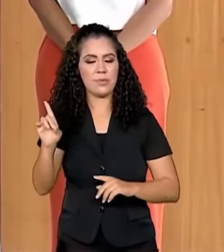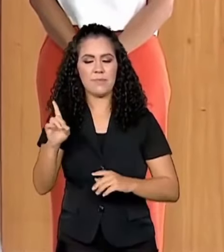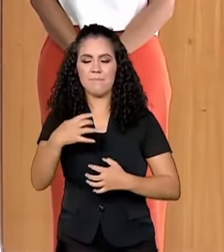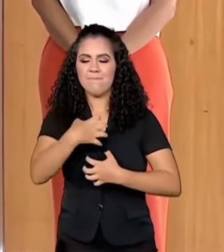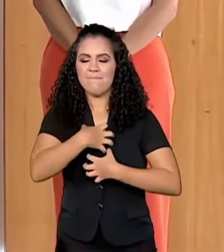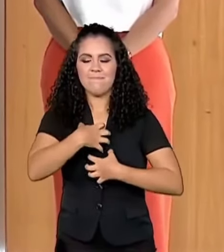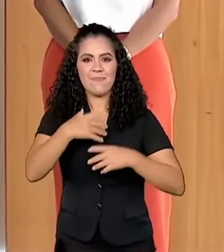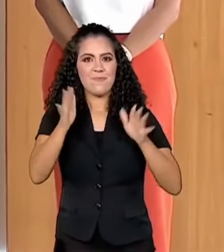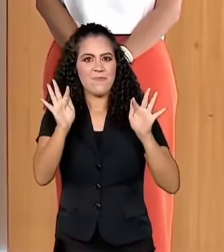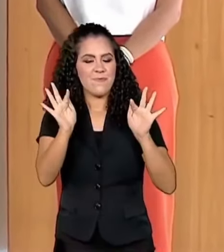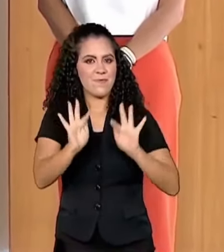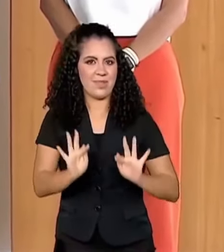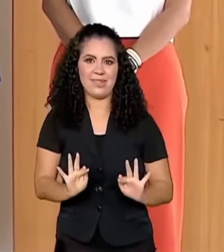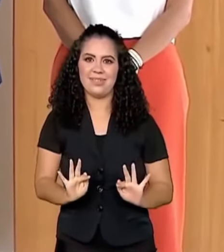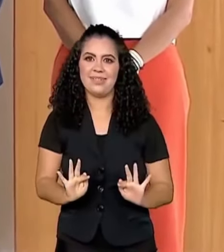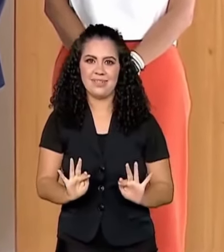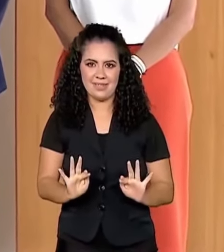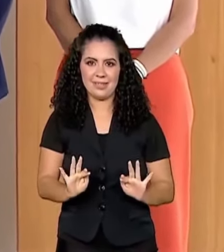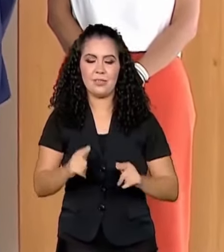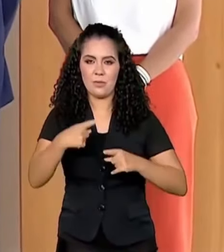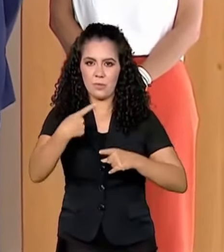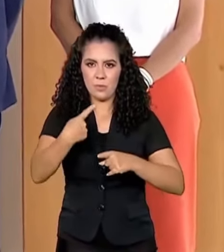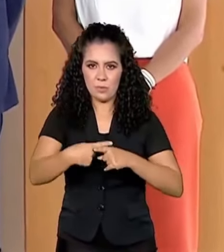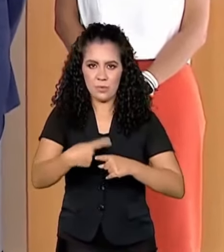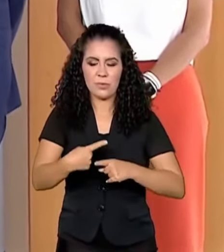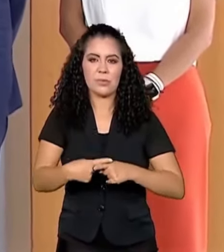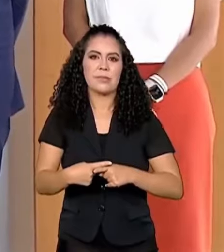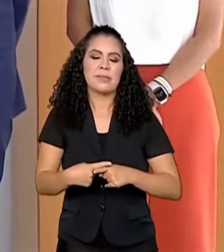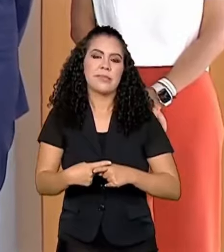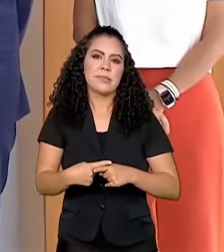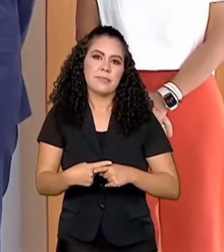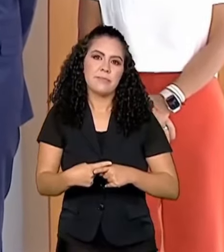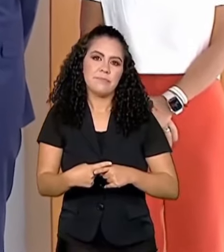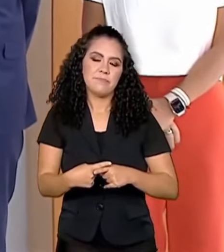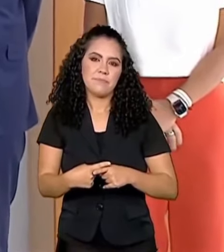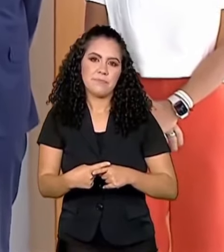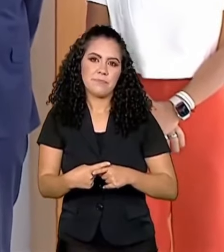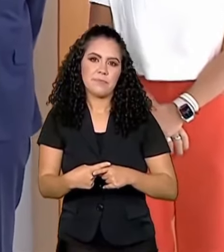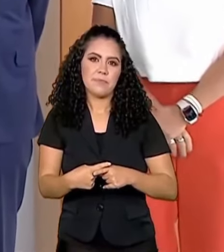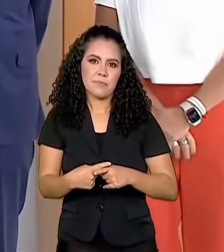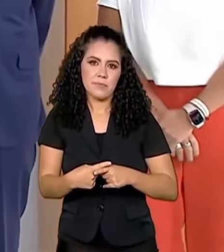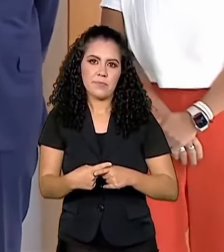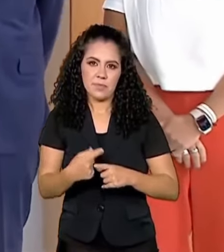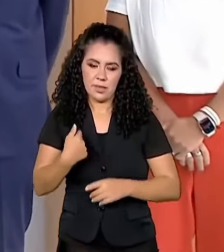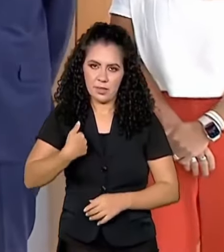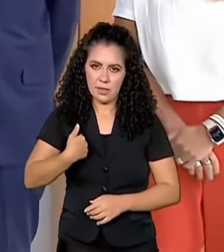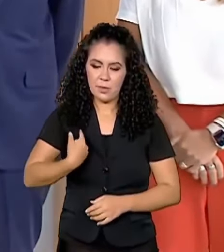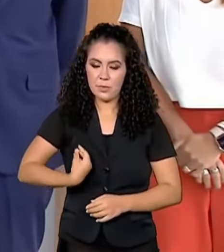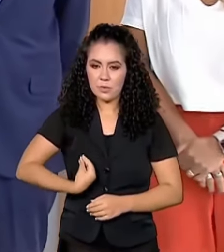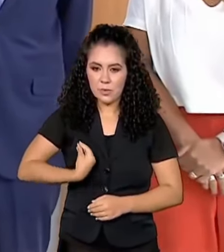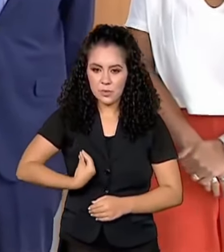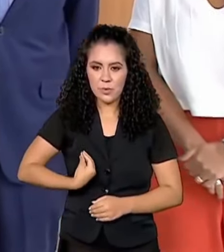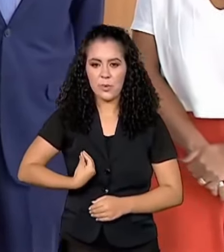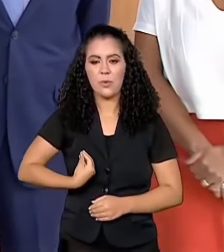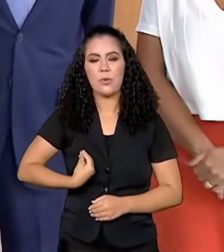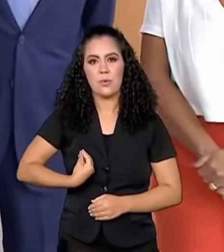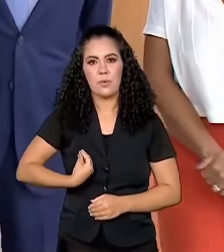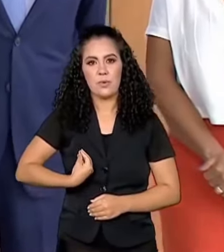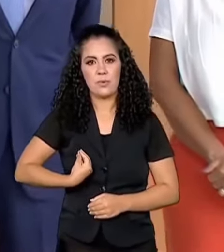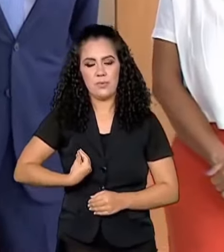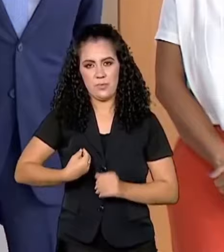para mim feliz porque eu estou diante de